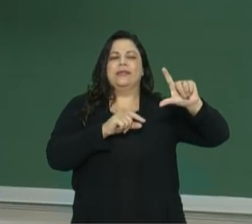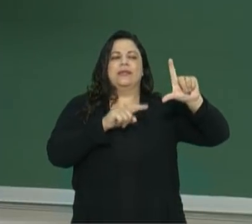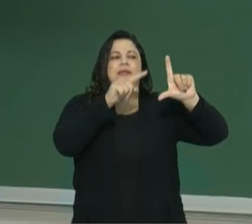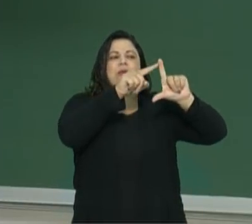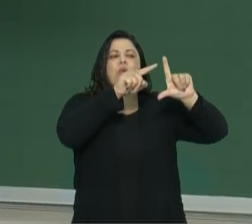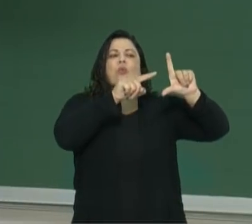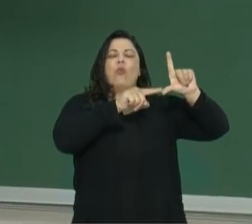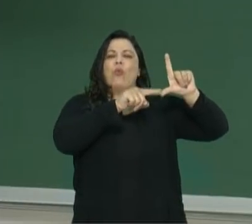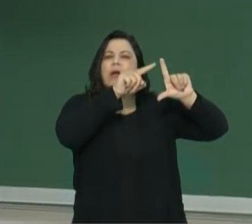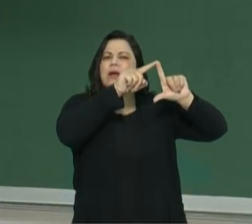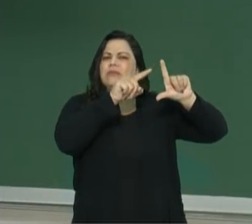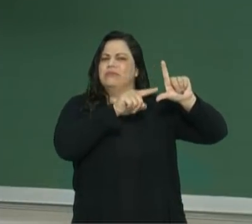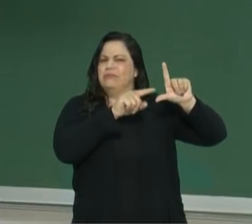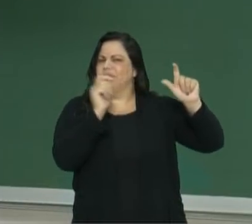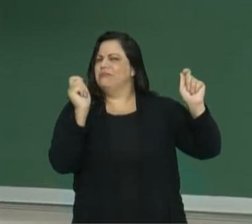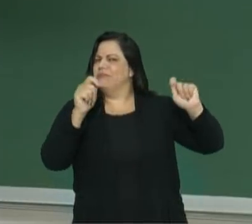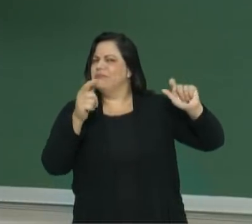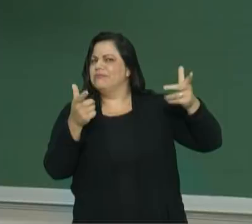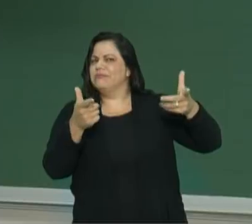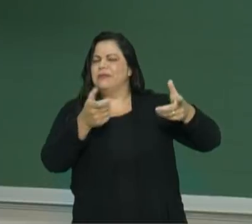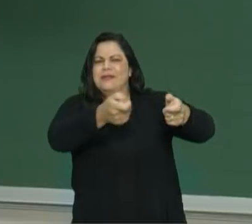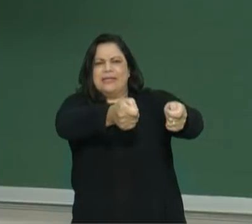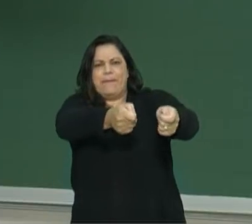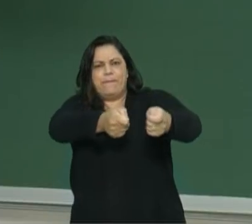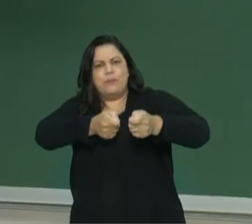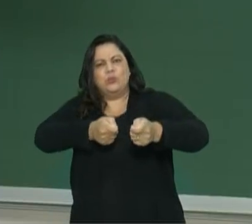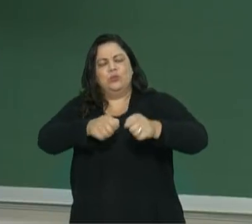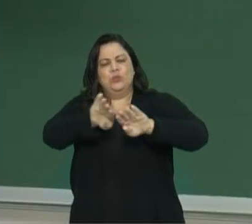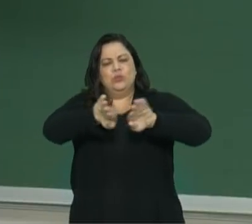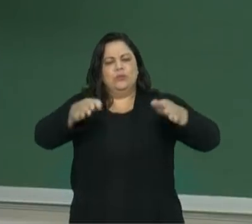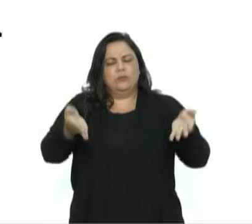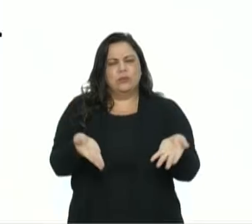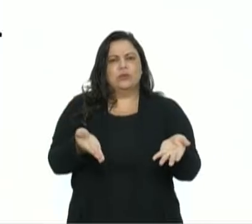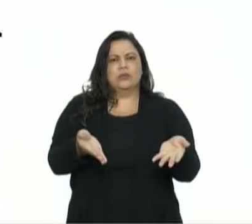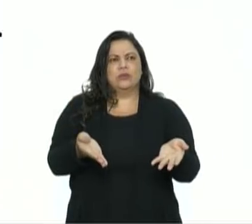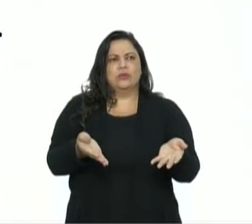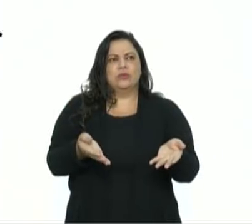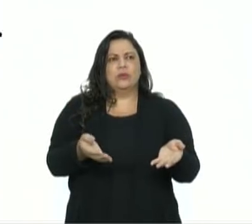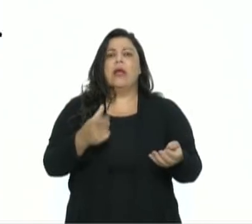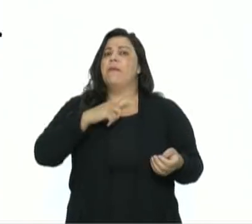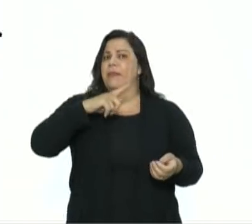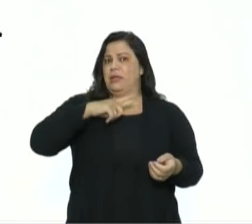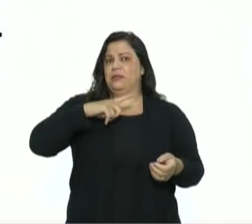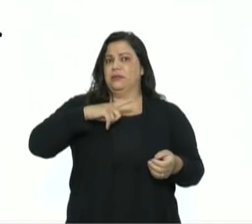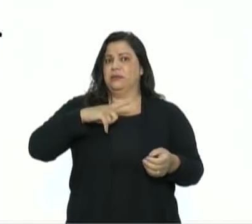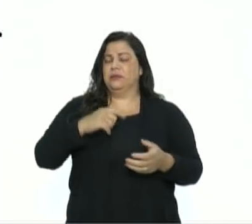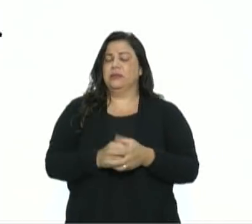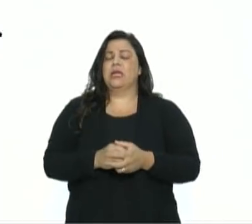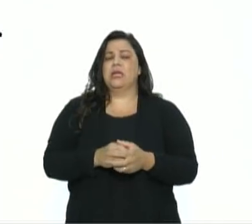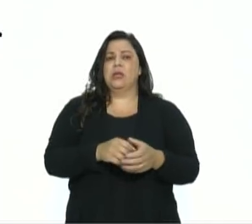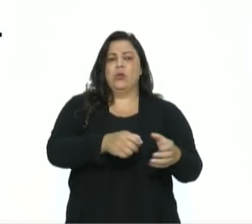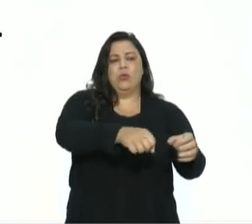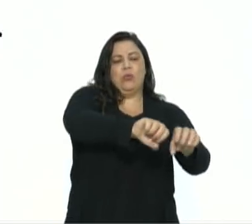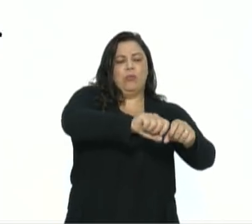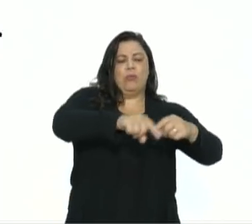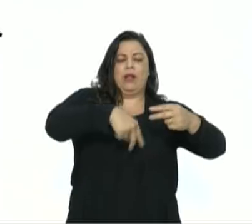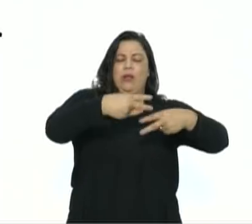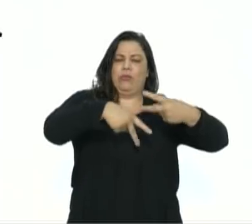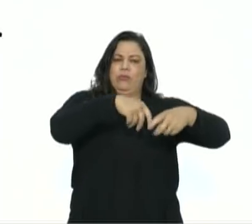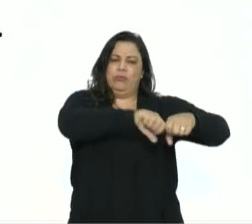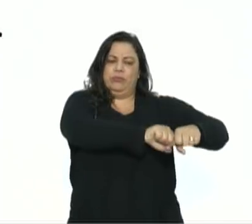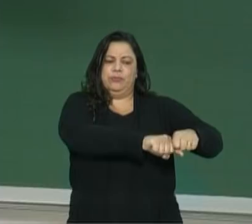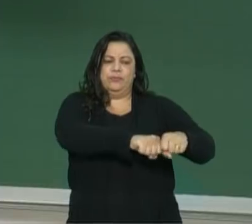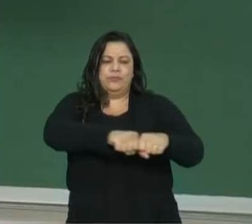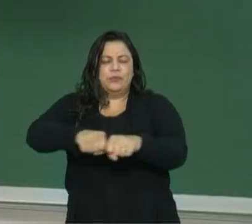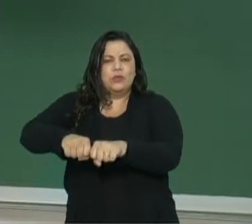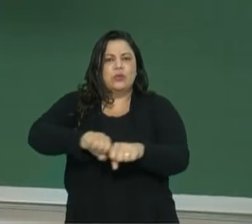está puxando, por exemplo, esse mesmo caixote, mas agora tem uma cordinha, por exemplo, né? O que acontece nessa situação? Nós